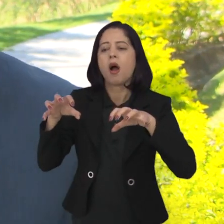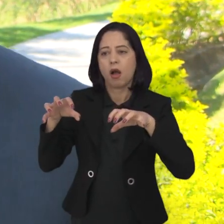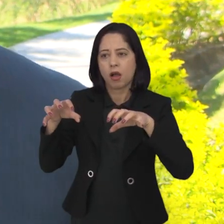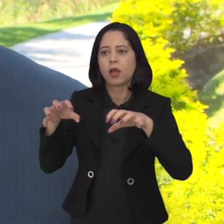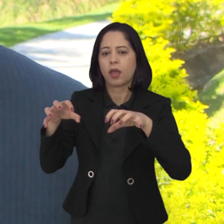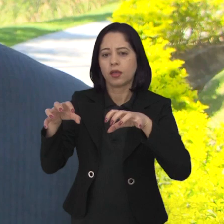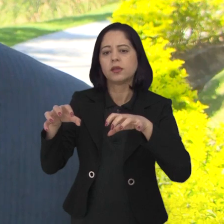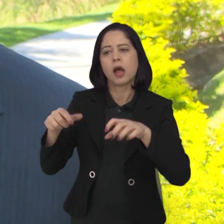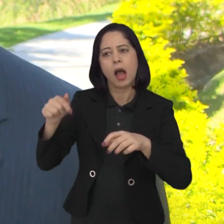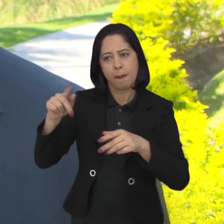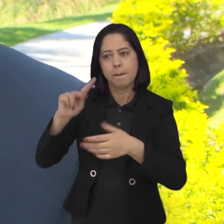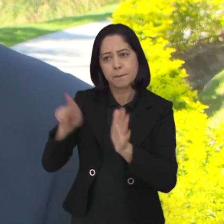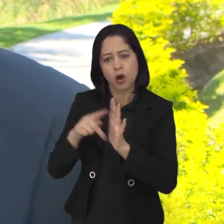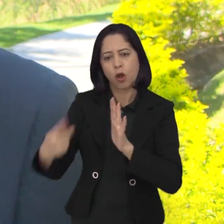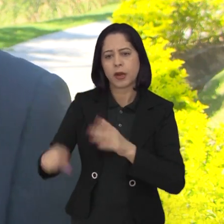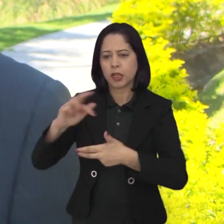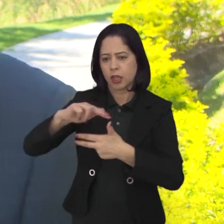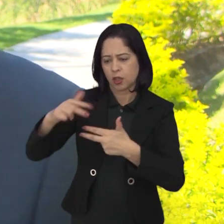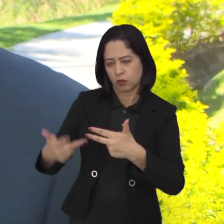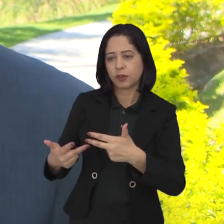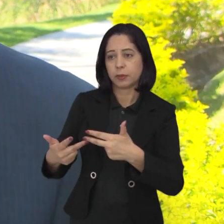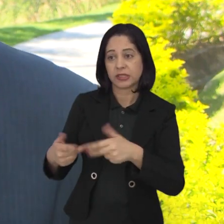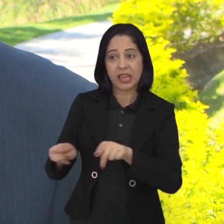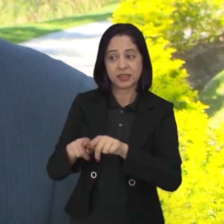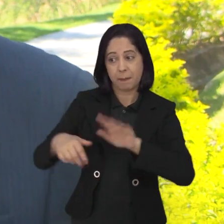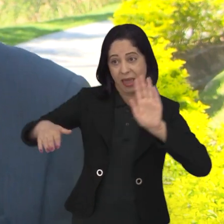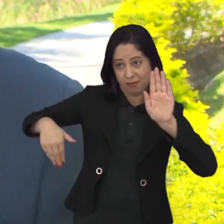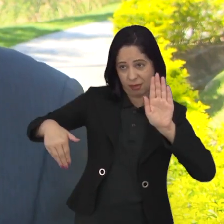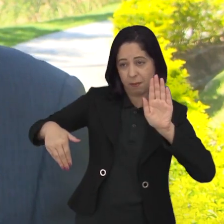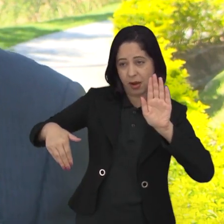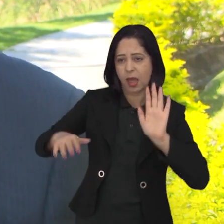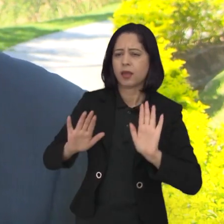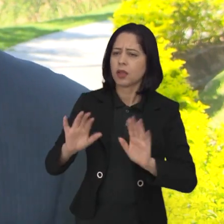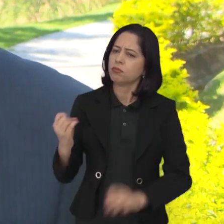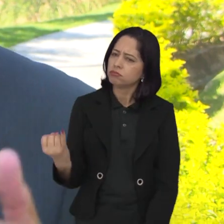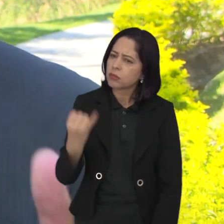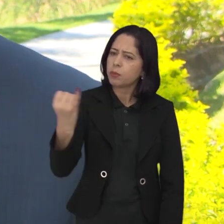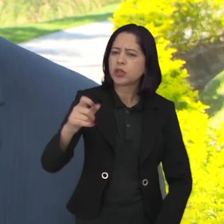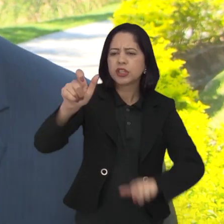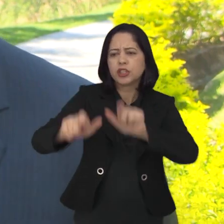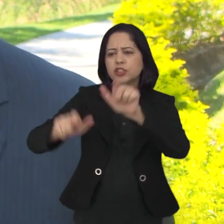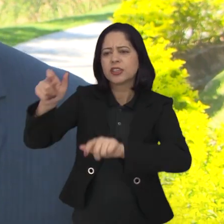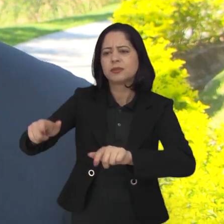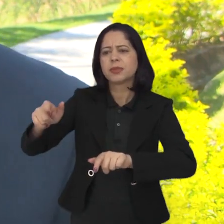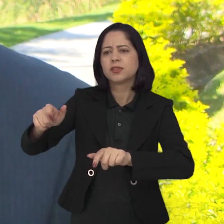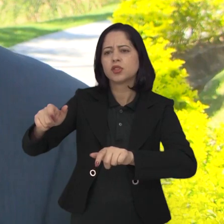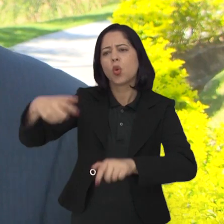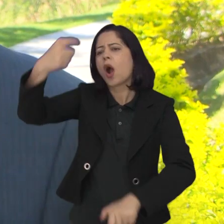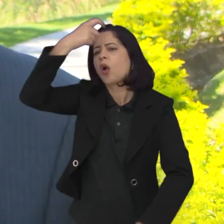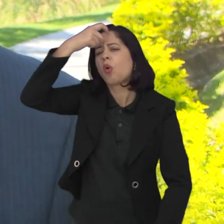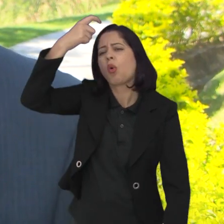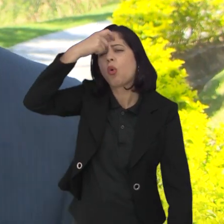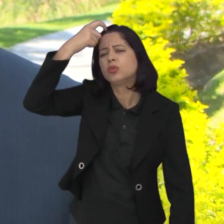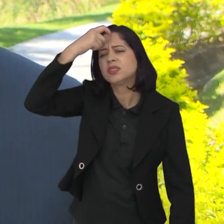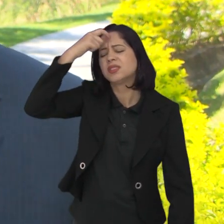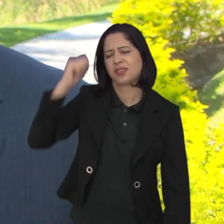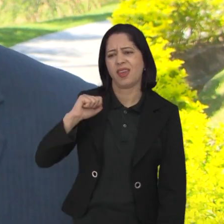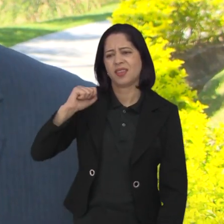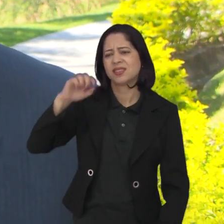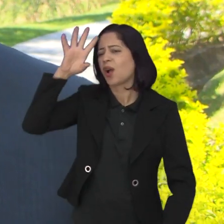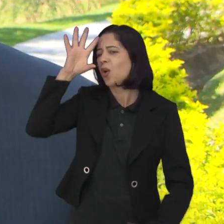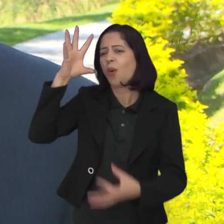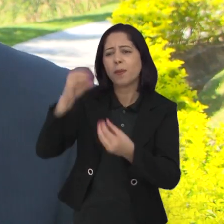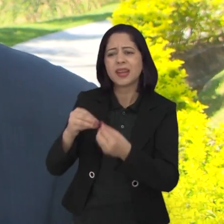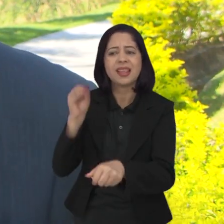que estão aqui nessa região ou na região do litoral norte. Então é importante que as pessoas tenham essa compreensão plena do